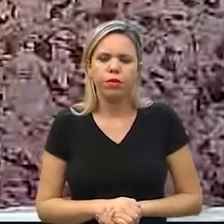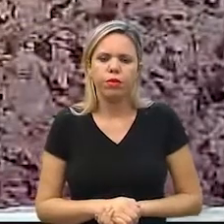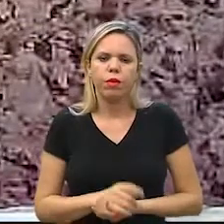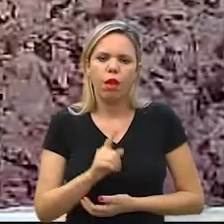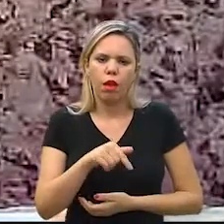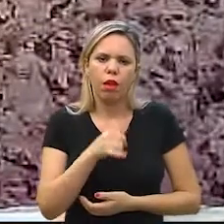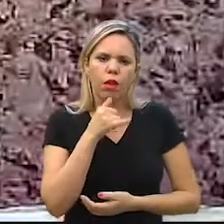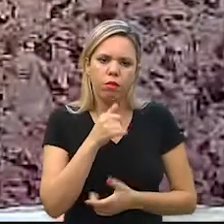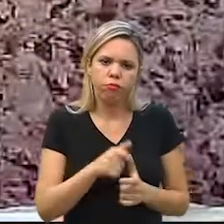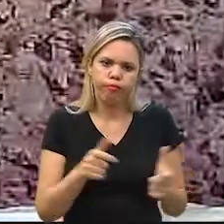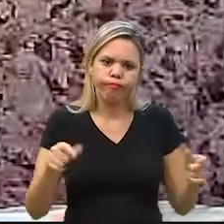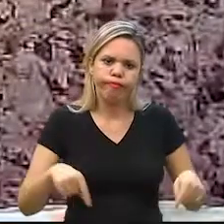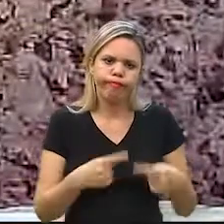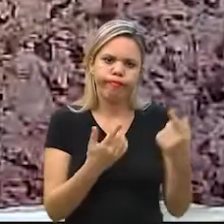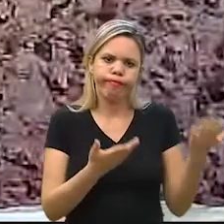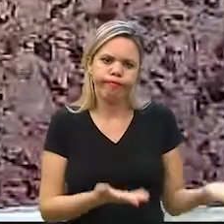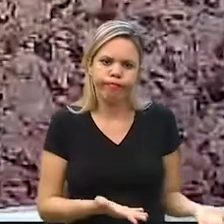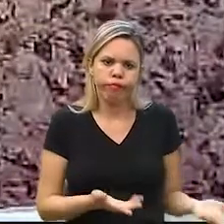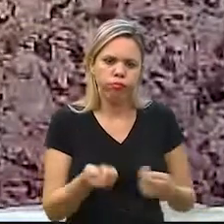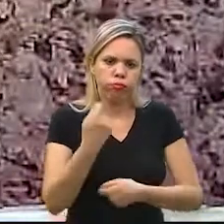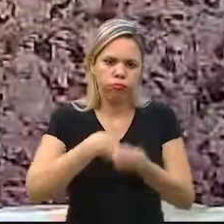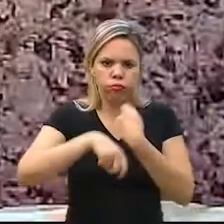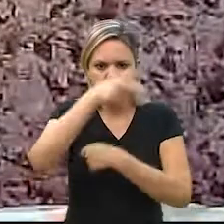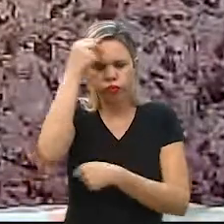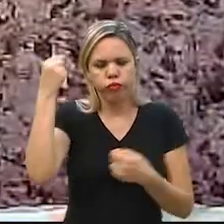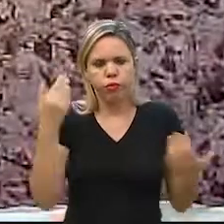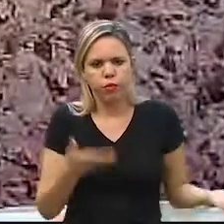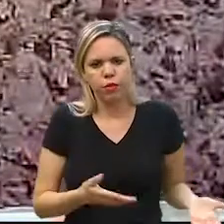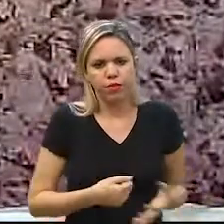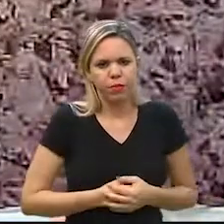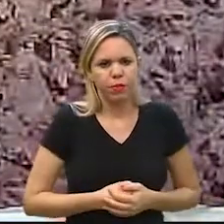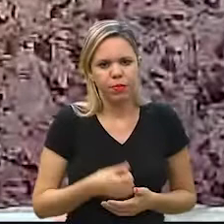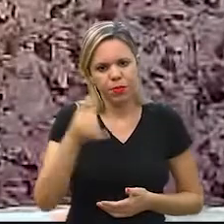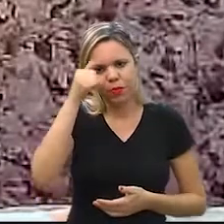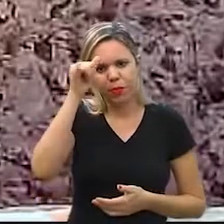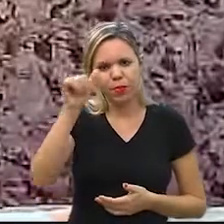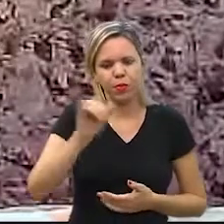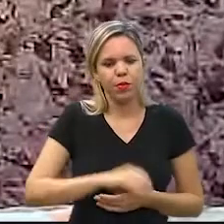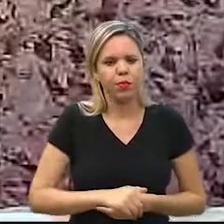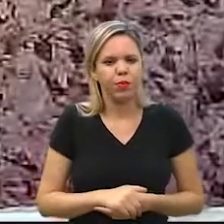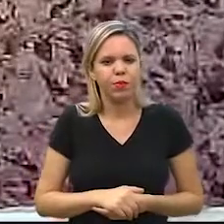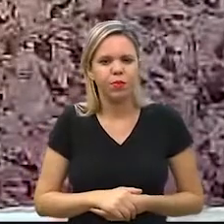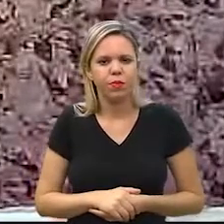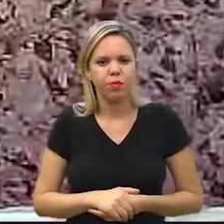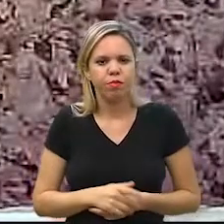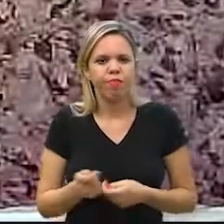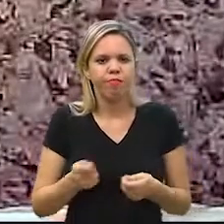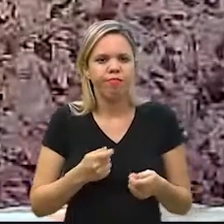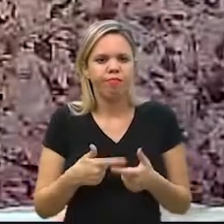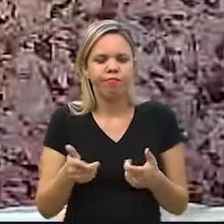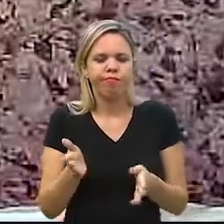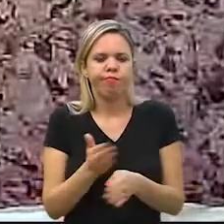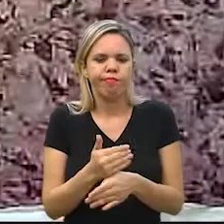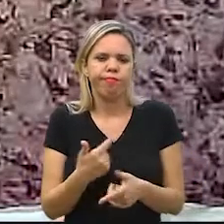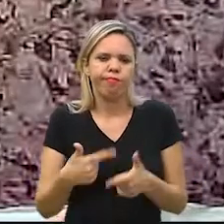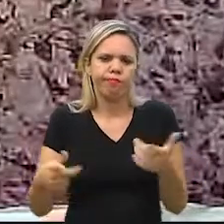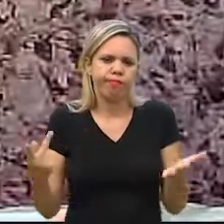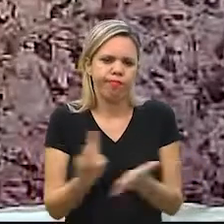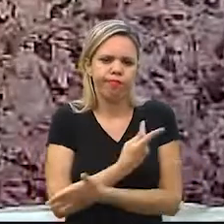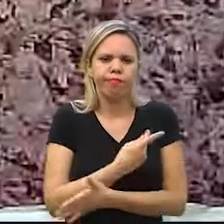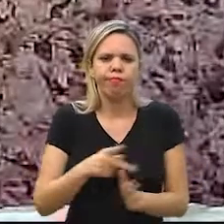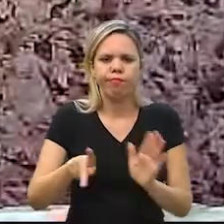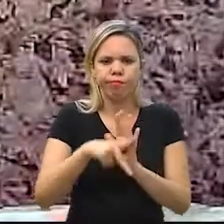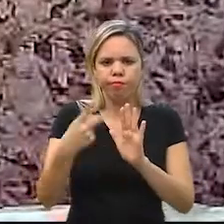Esse é o grande desafio da administração pública. Para evitar que esse desequilíbrio, a